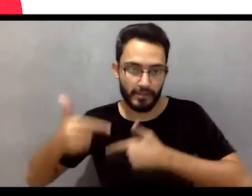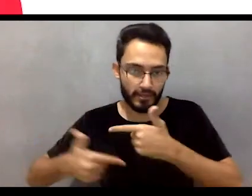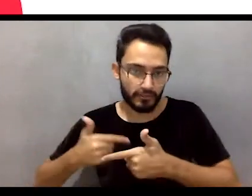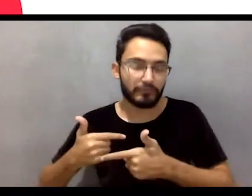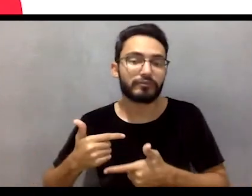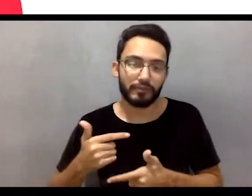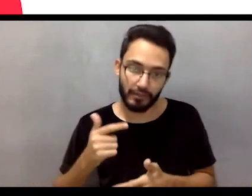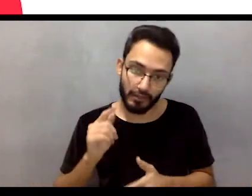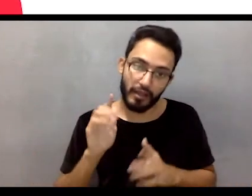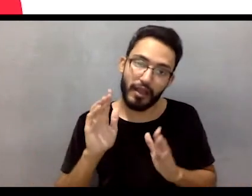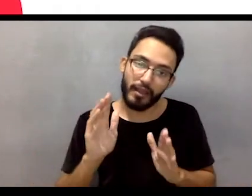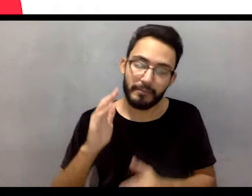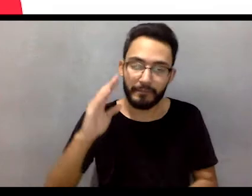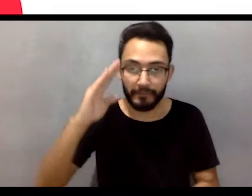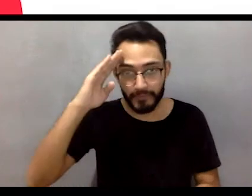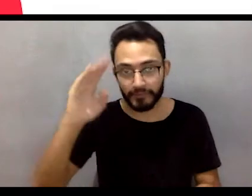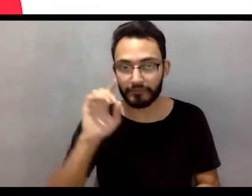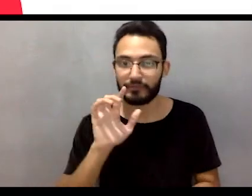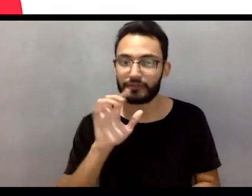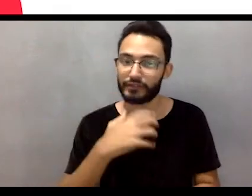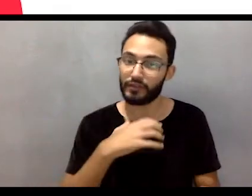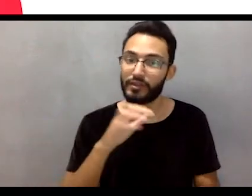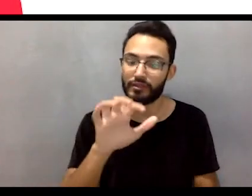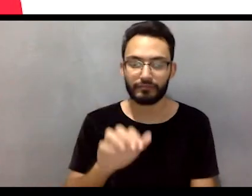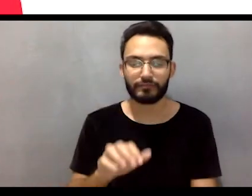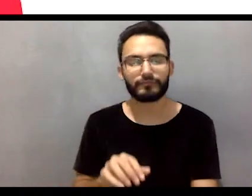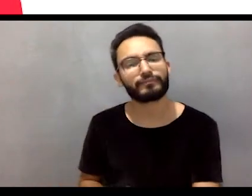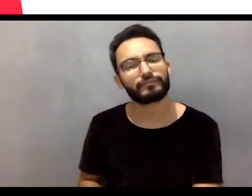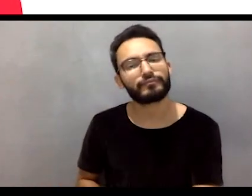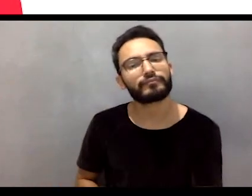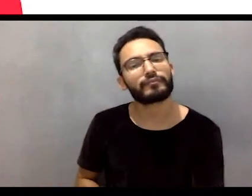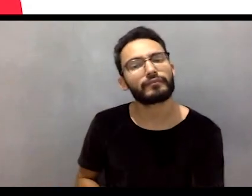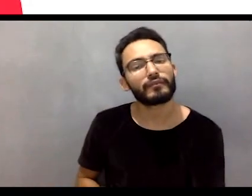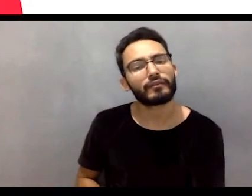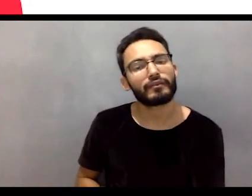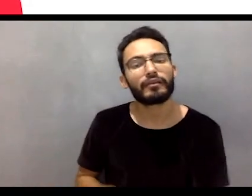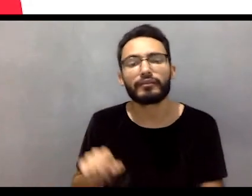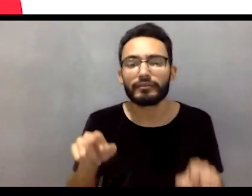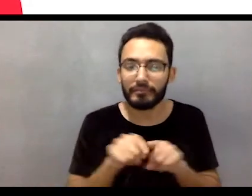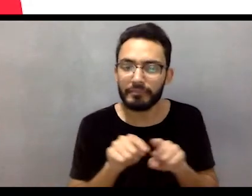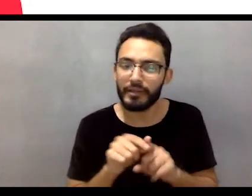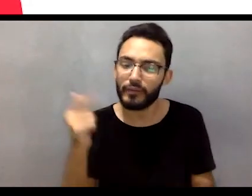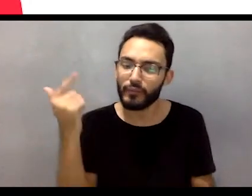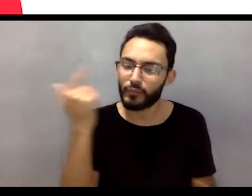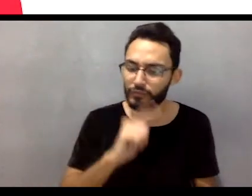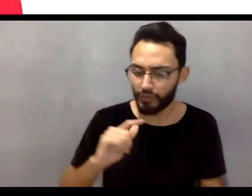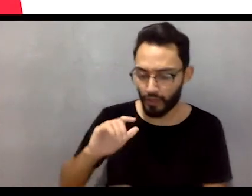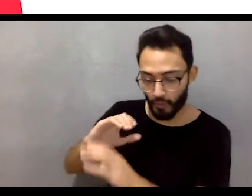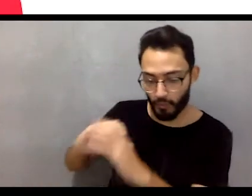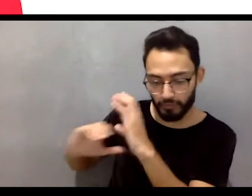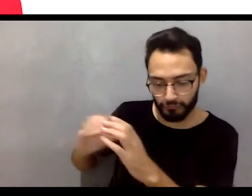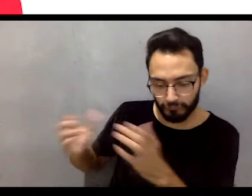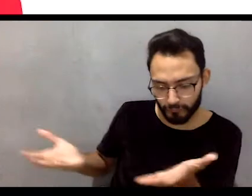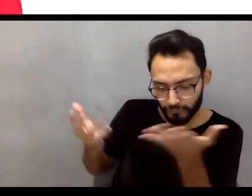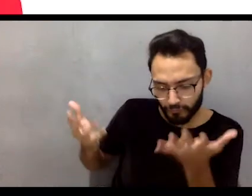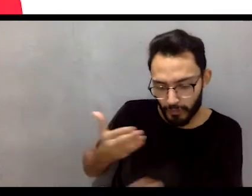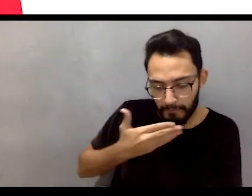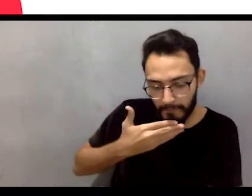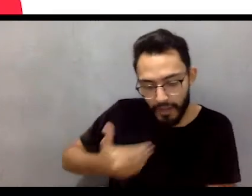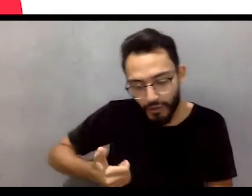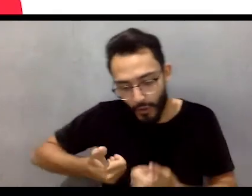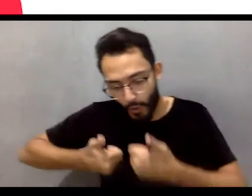totalmente nisso. E ele também consegue promover uma comunicação melhor,